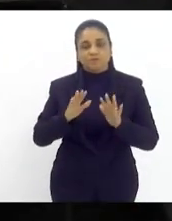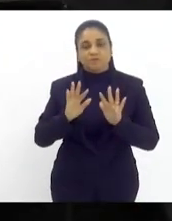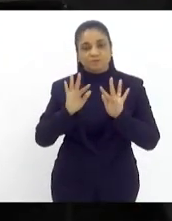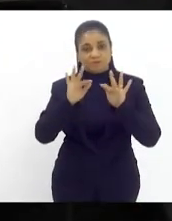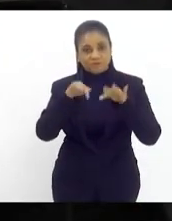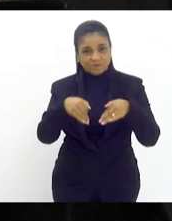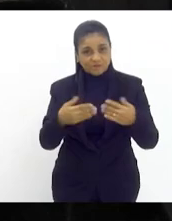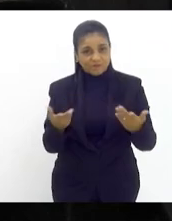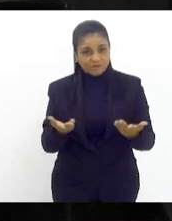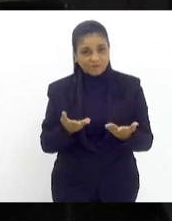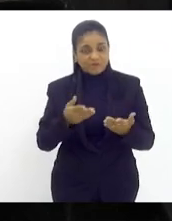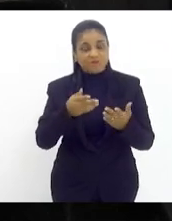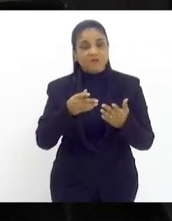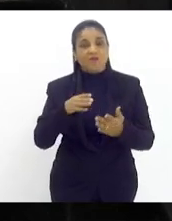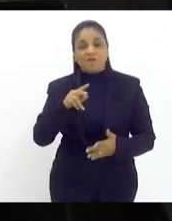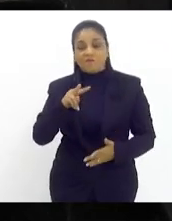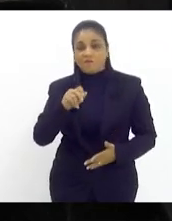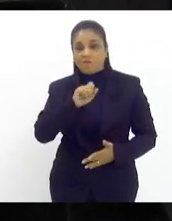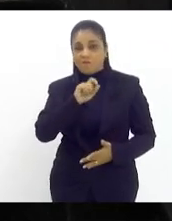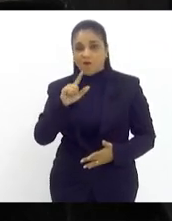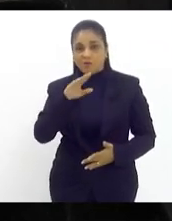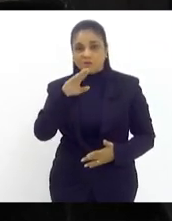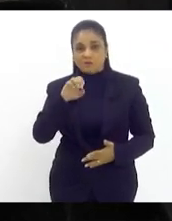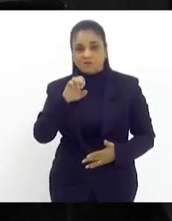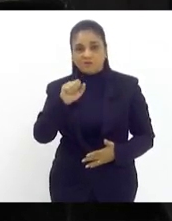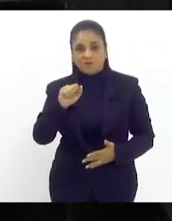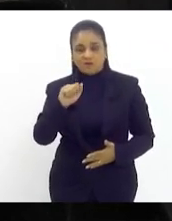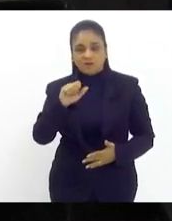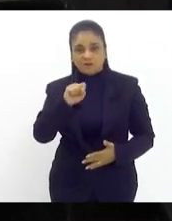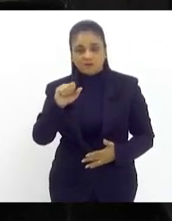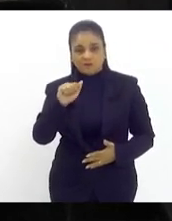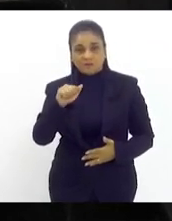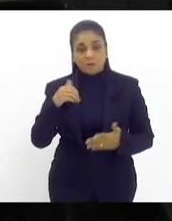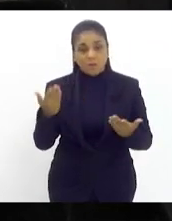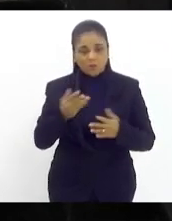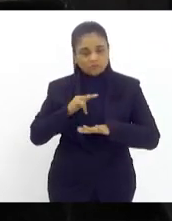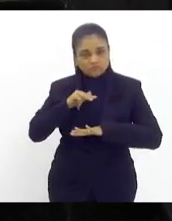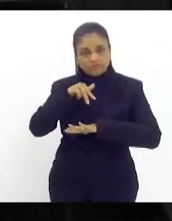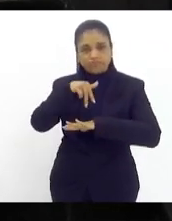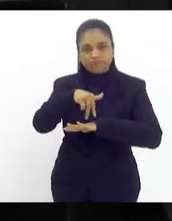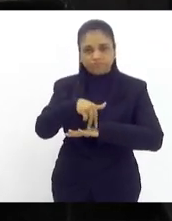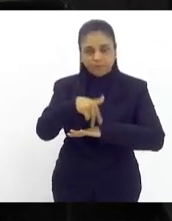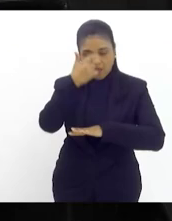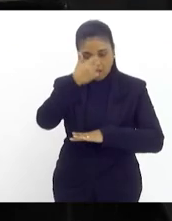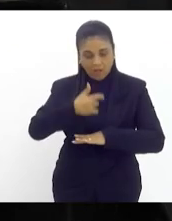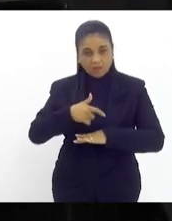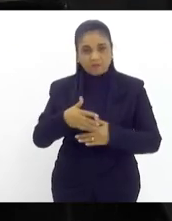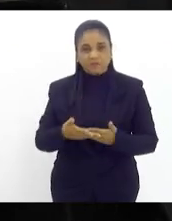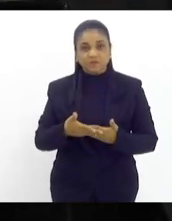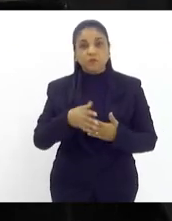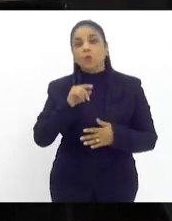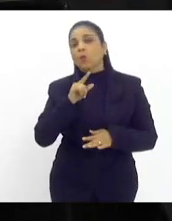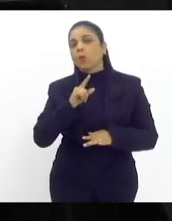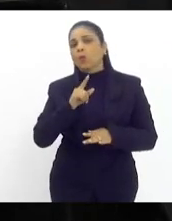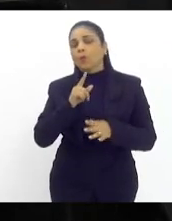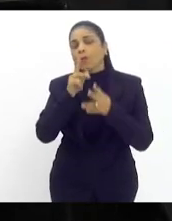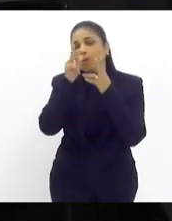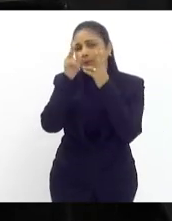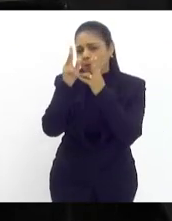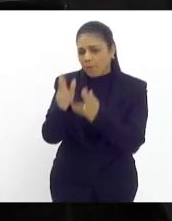Deputado Val Ceasa o que me traz esse expediente final é o mesmo motivo